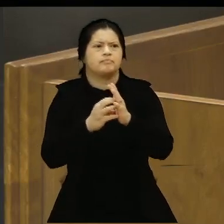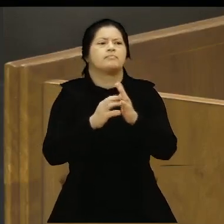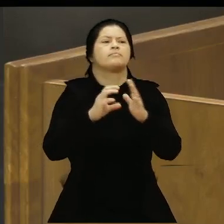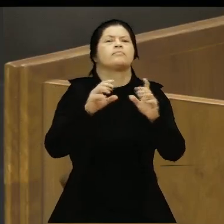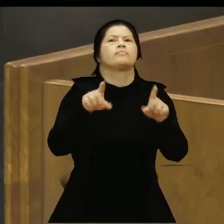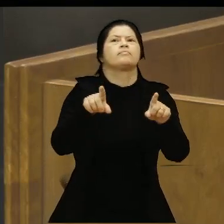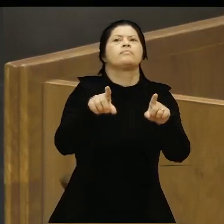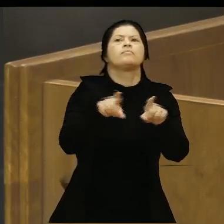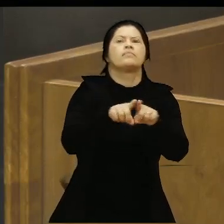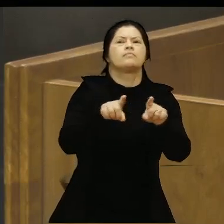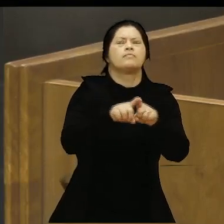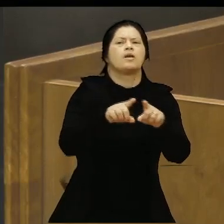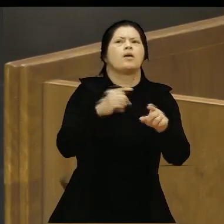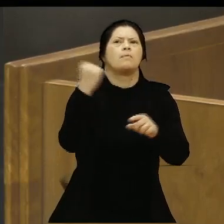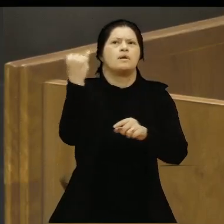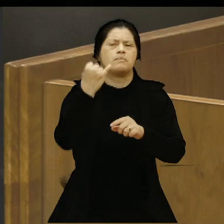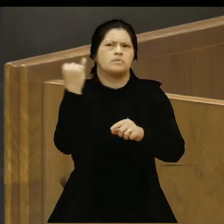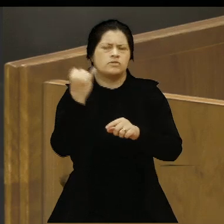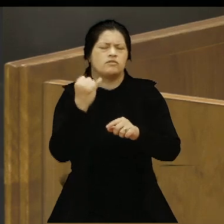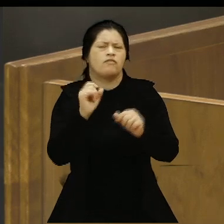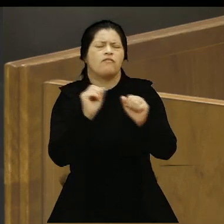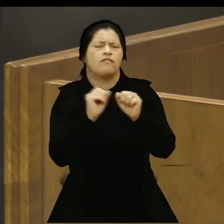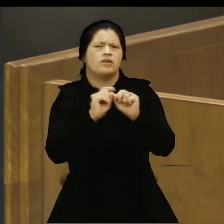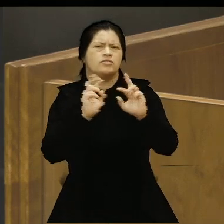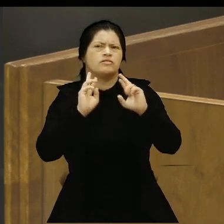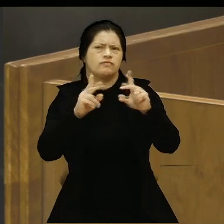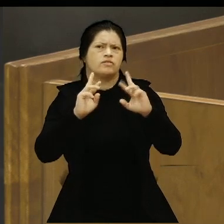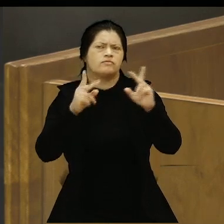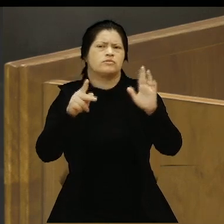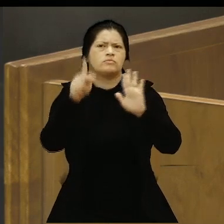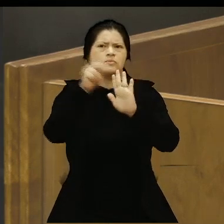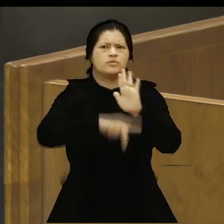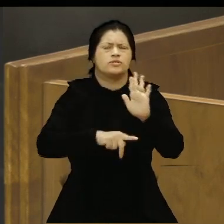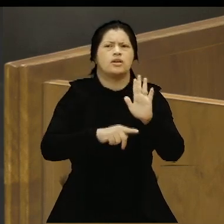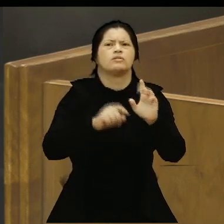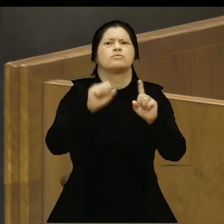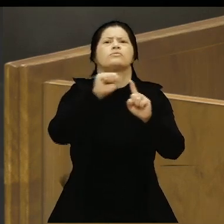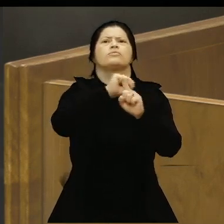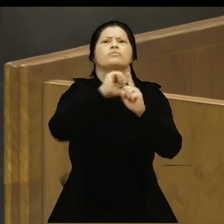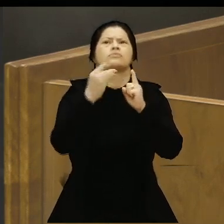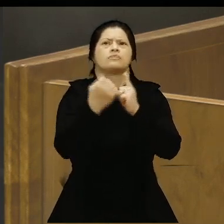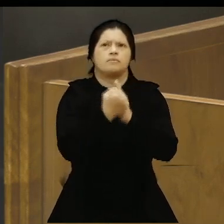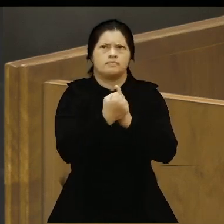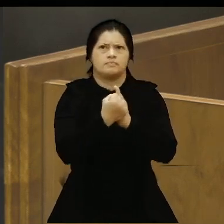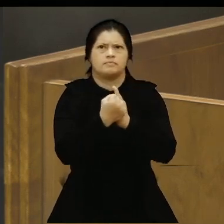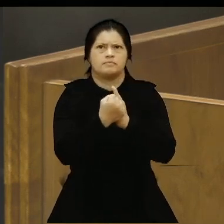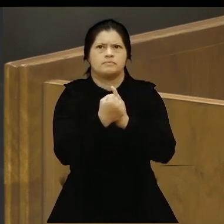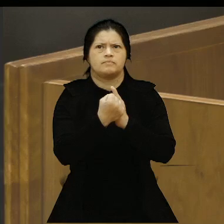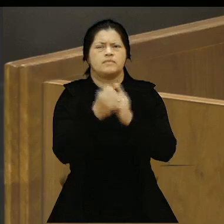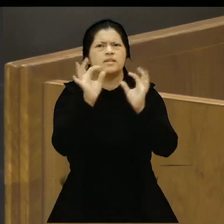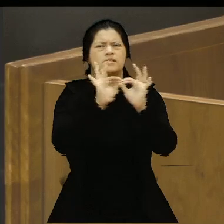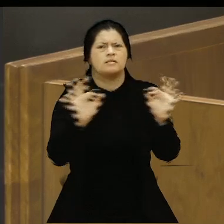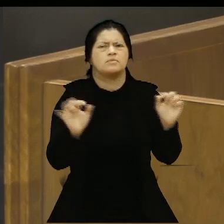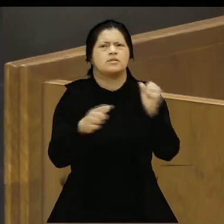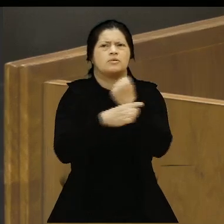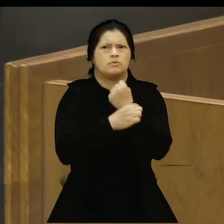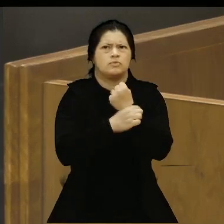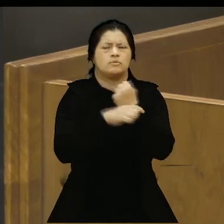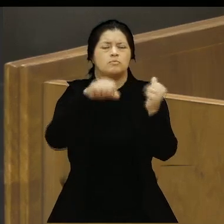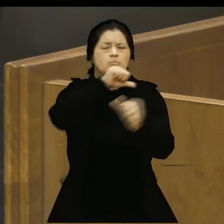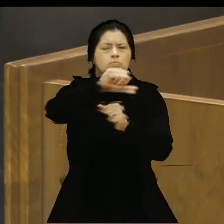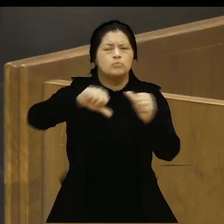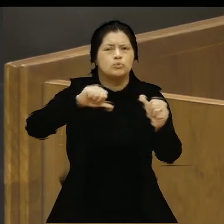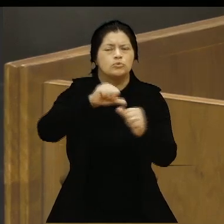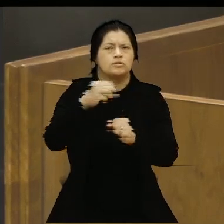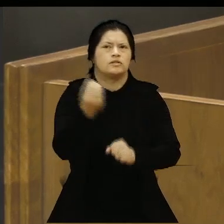quanto esse recurso faz diferença para os projetos sociais. Então, destine e mude destinos, é simples, seguro e transforma vidas. Esse